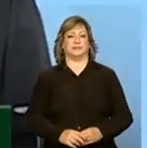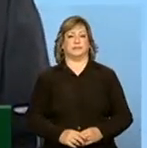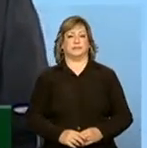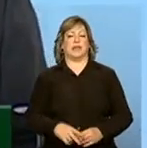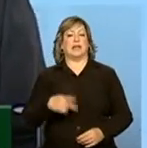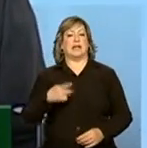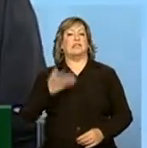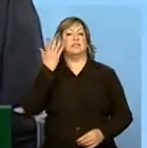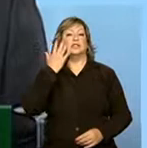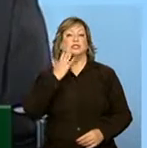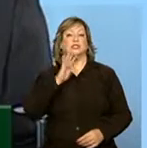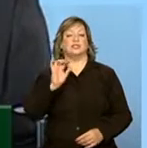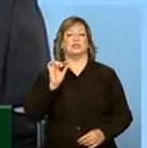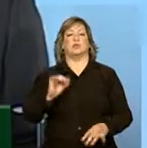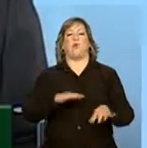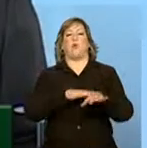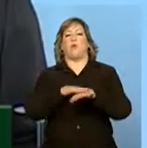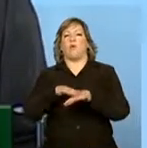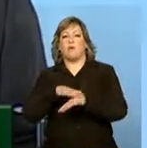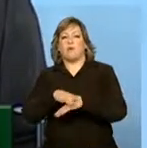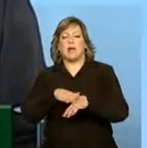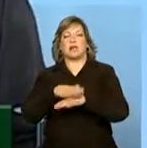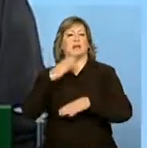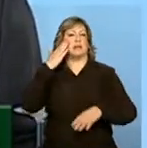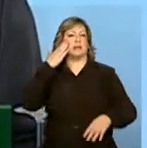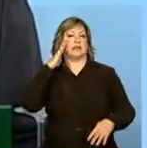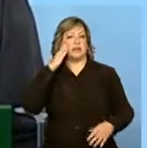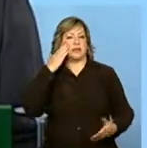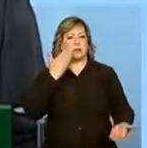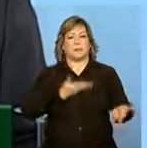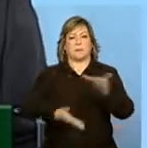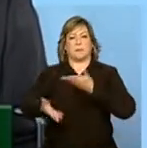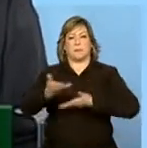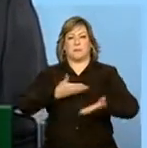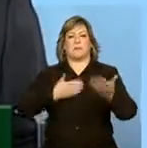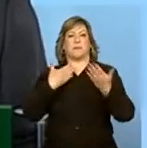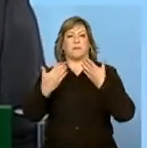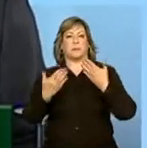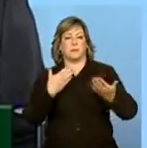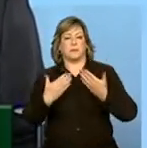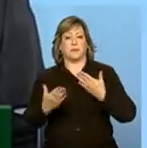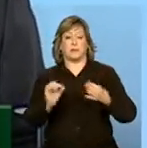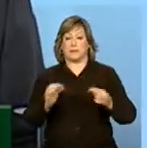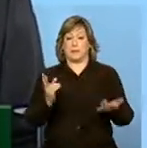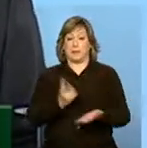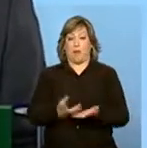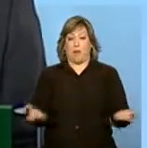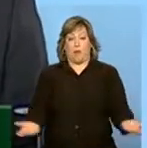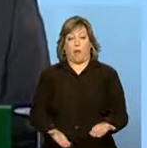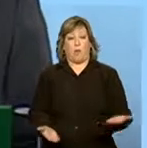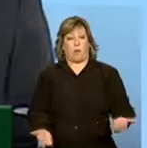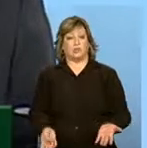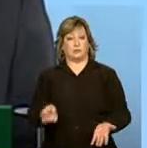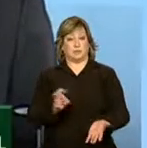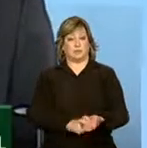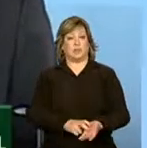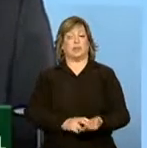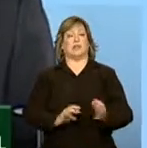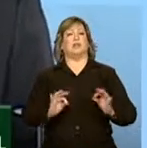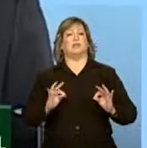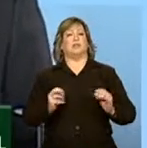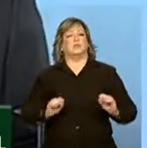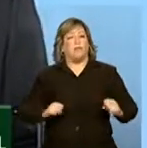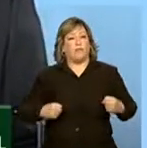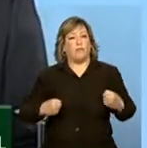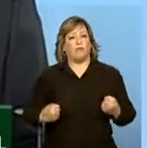nesses dias, conversas, entendimentos e mesmo nesta manhã, todo um